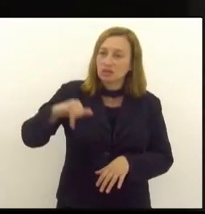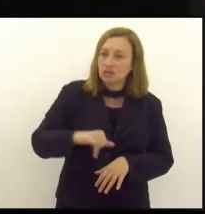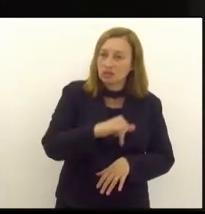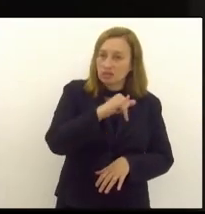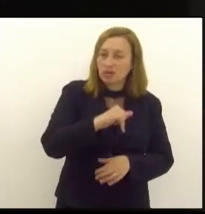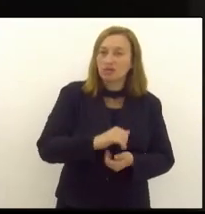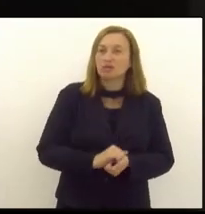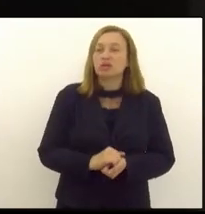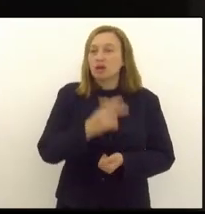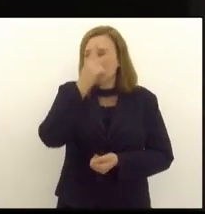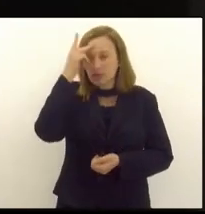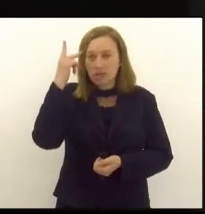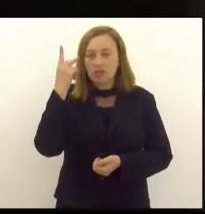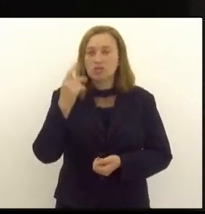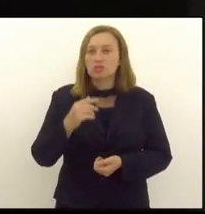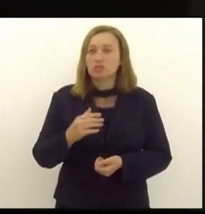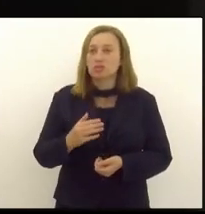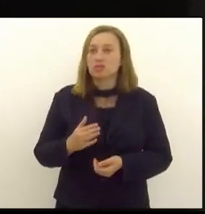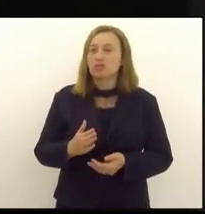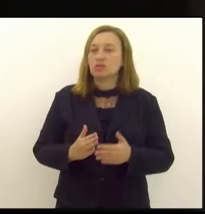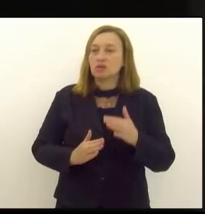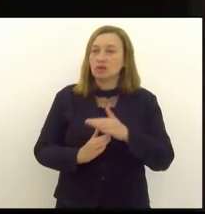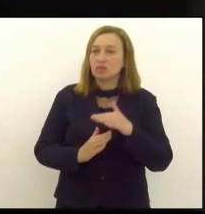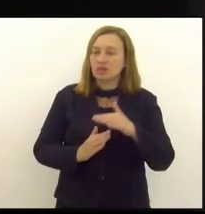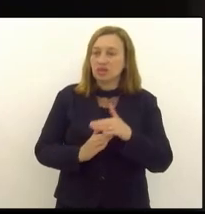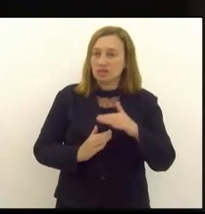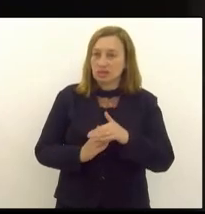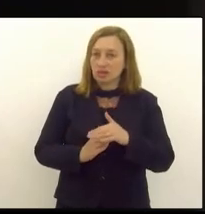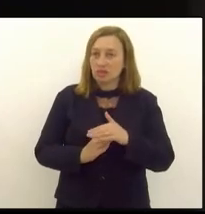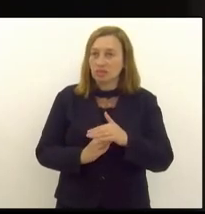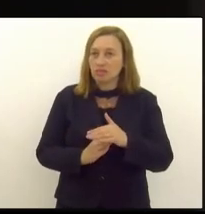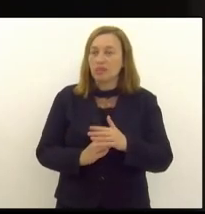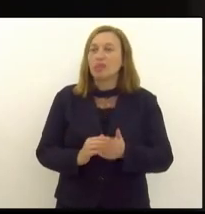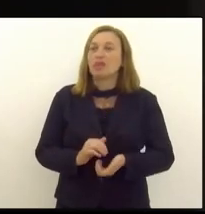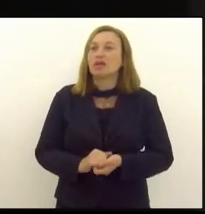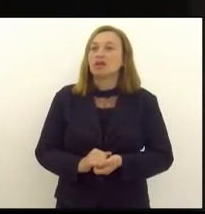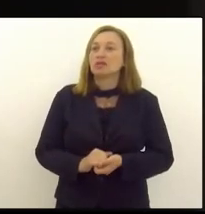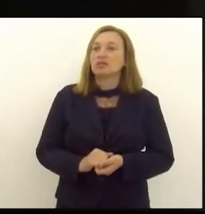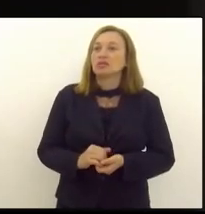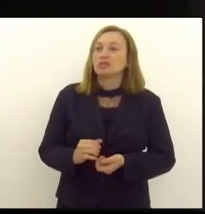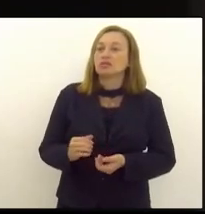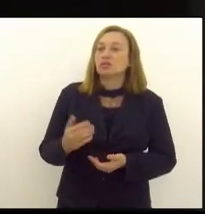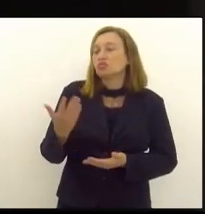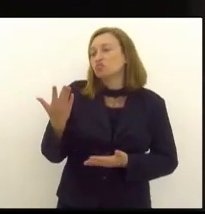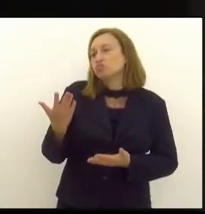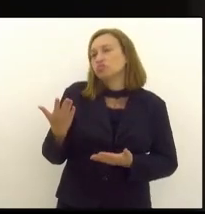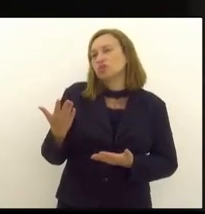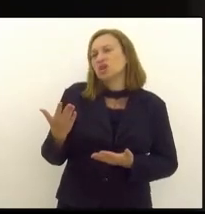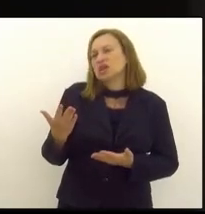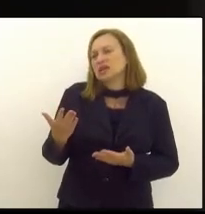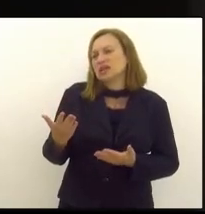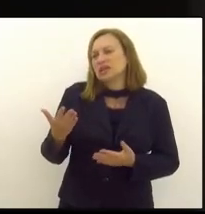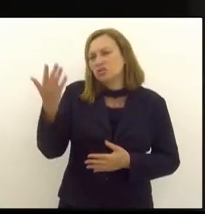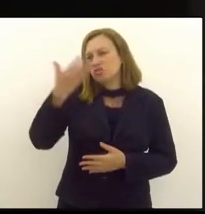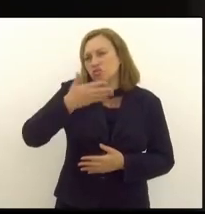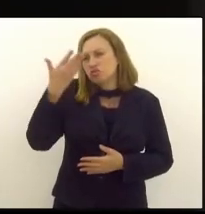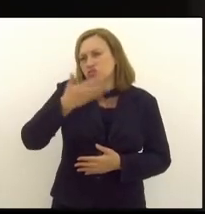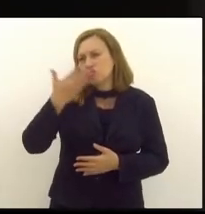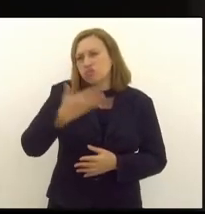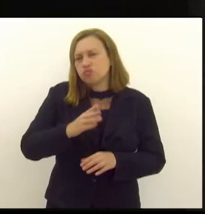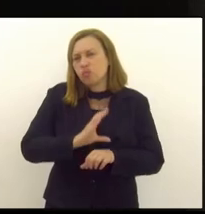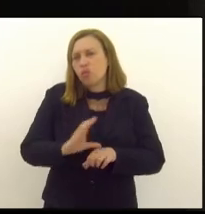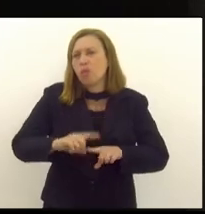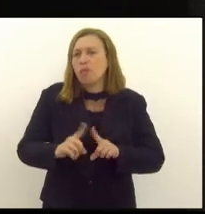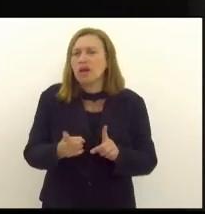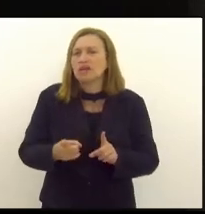de salvatagem, de pessoas com limitação e barreira. Então, isso é inédito, ainda está muito invisível, Mas a doutora